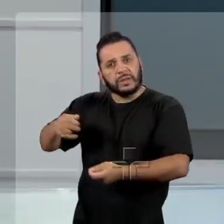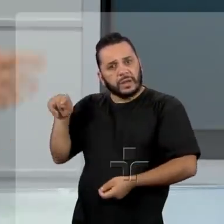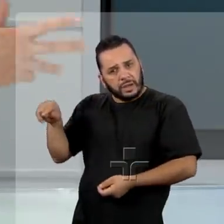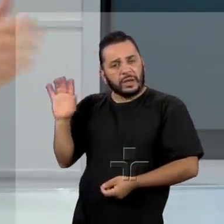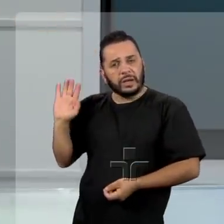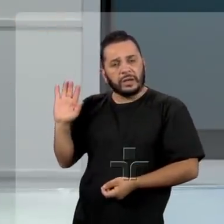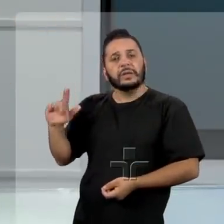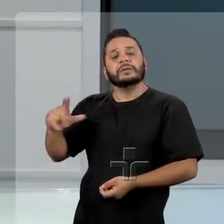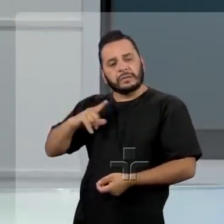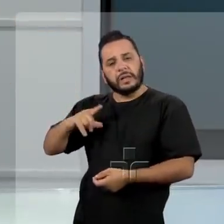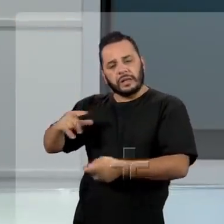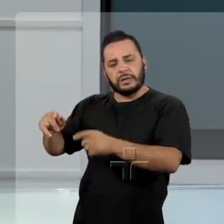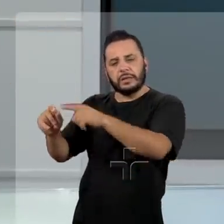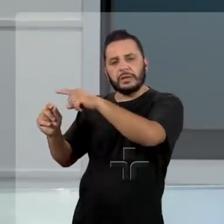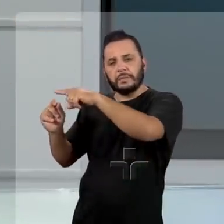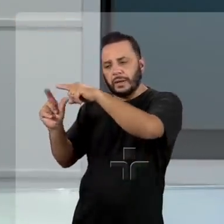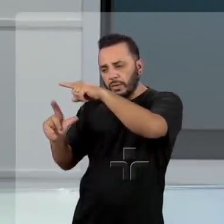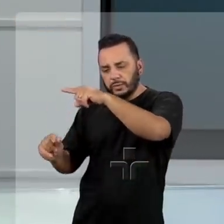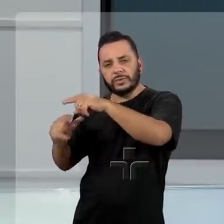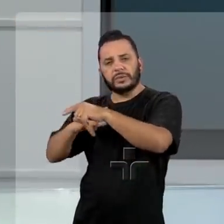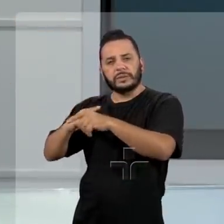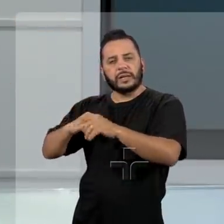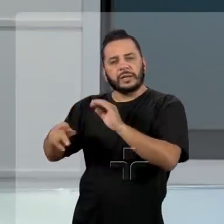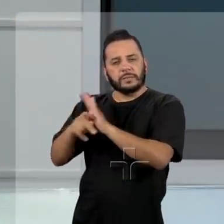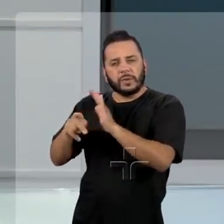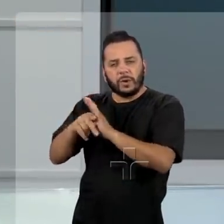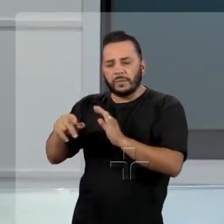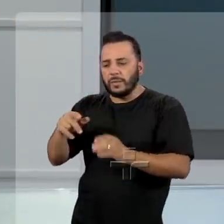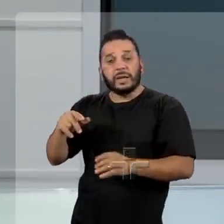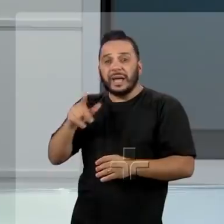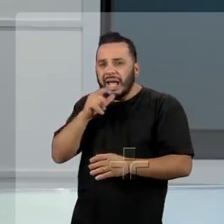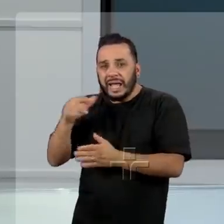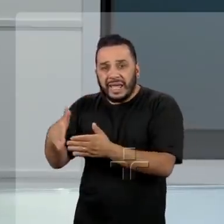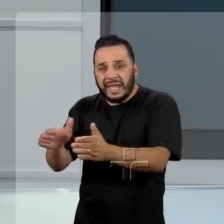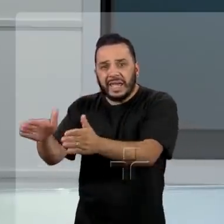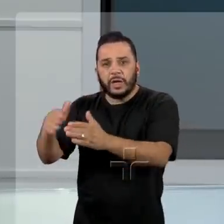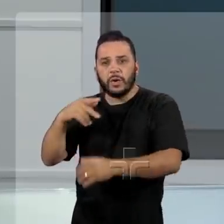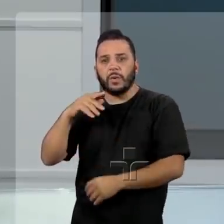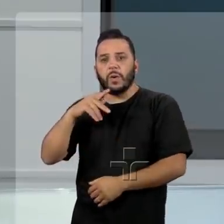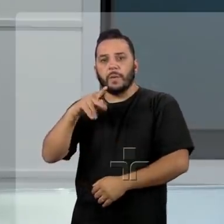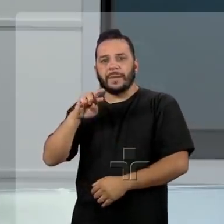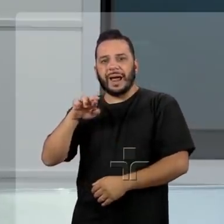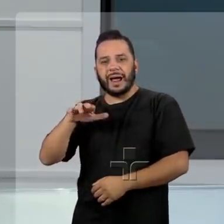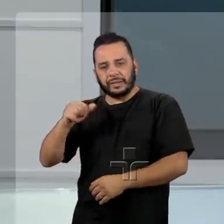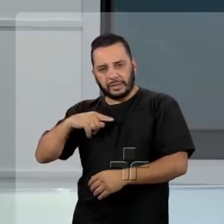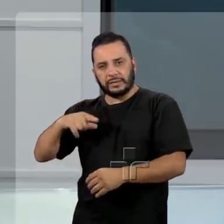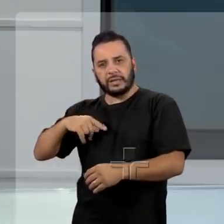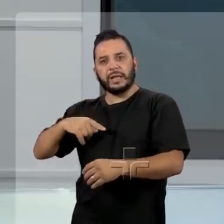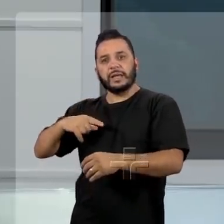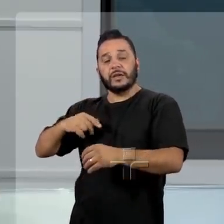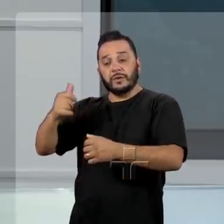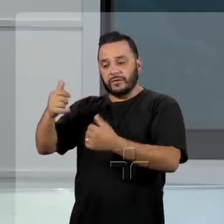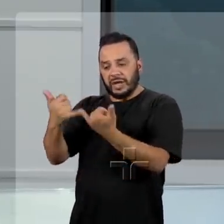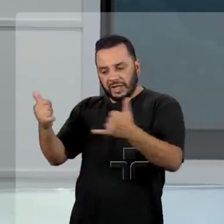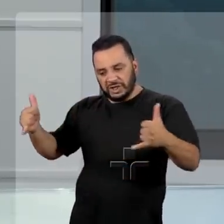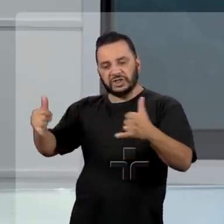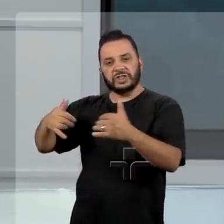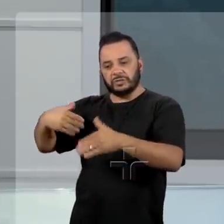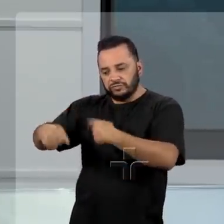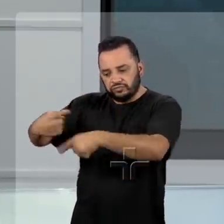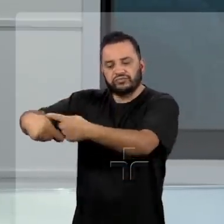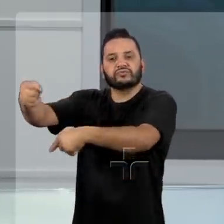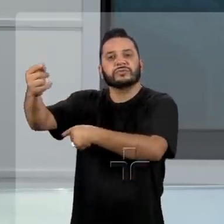é exploração da bacia hidrográfica do Rio da Prata, energia, navegação. Mercosul, ele dá com temas